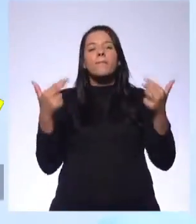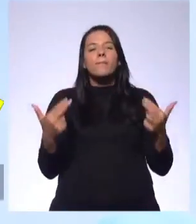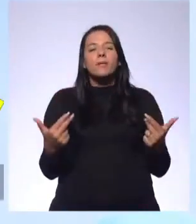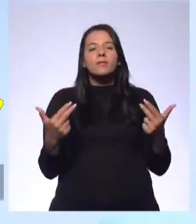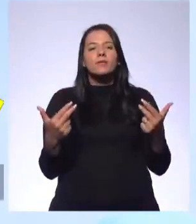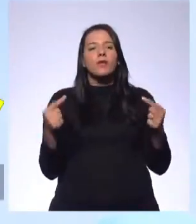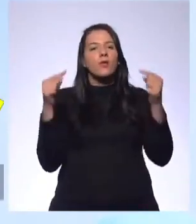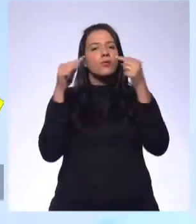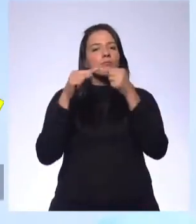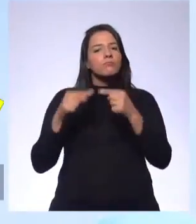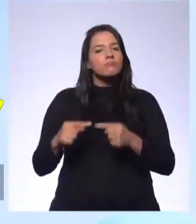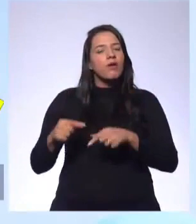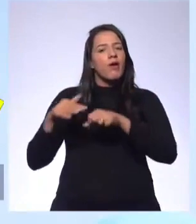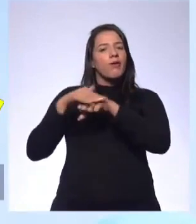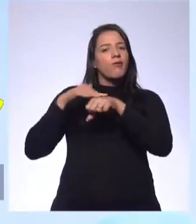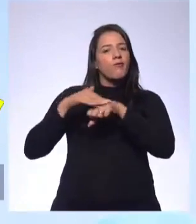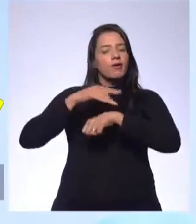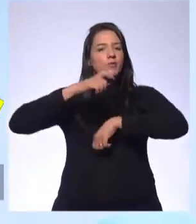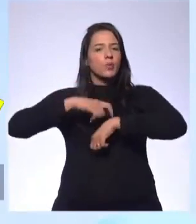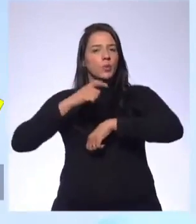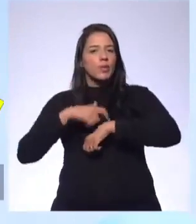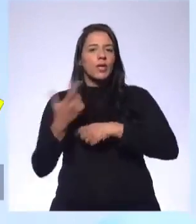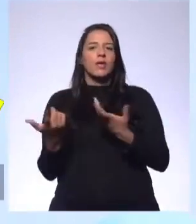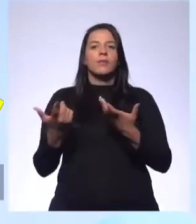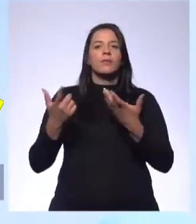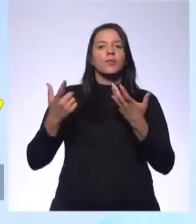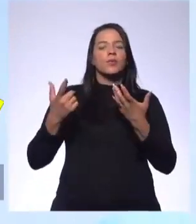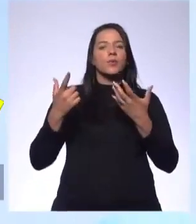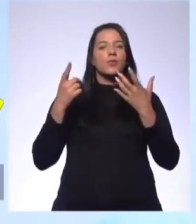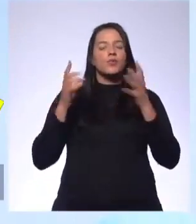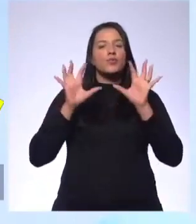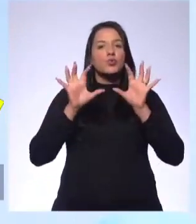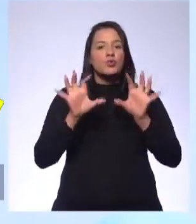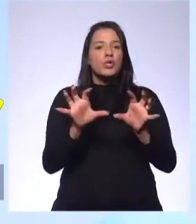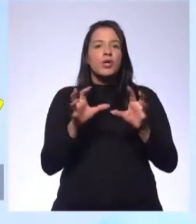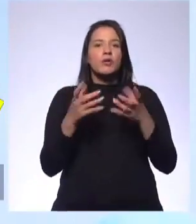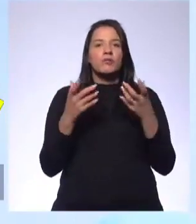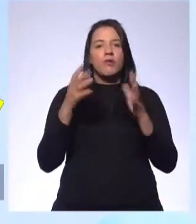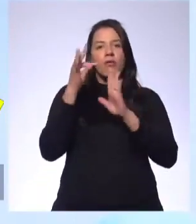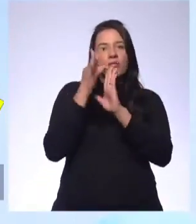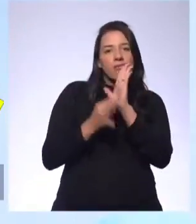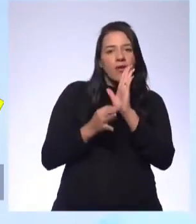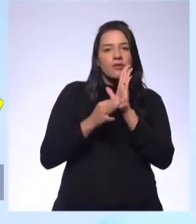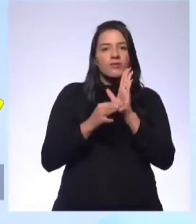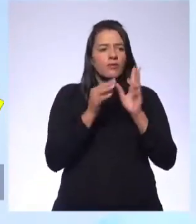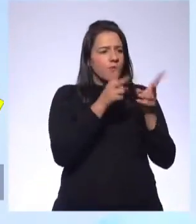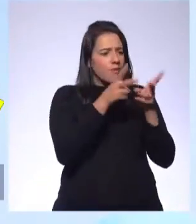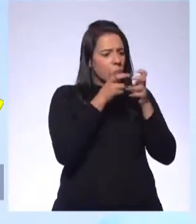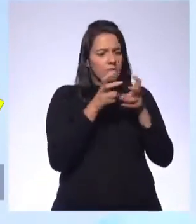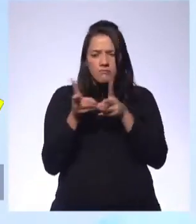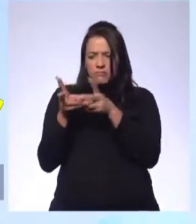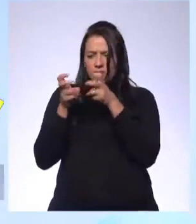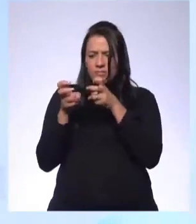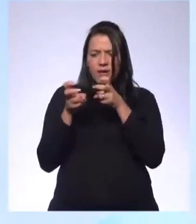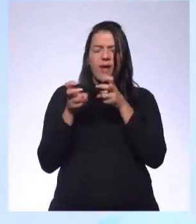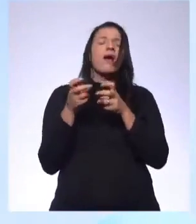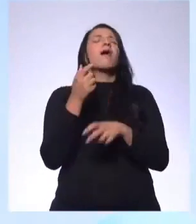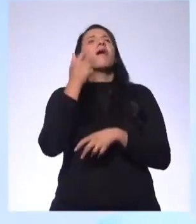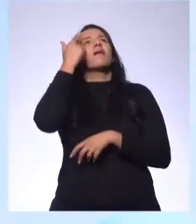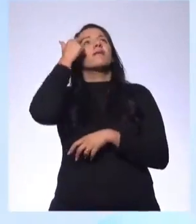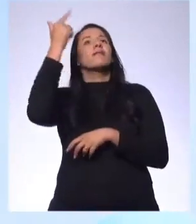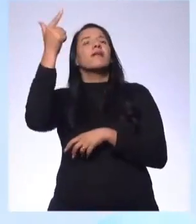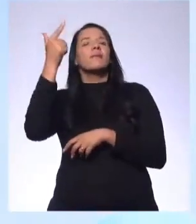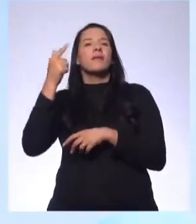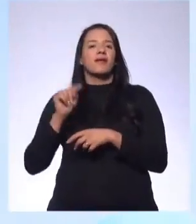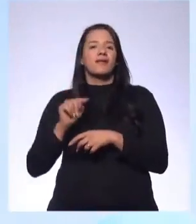eles se conversam no tempo, na temática. Então, tem algo em um texto que chama atenção e traz para outro texto, faz